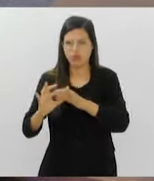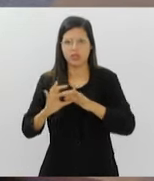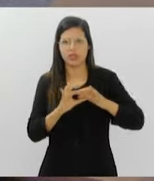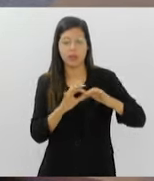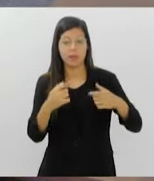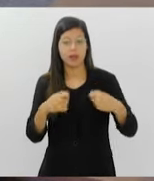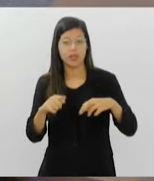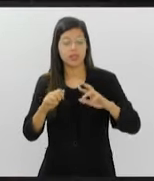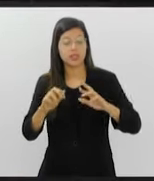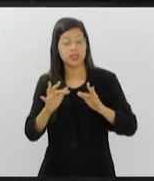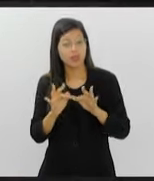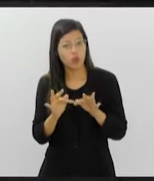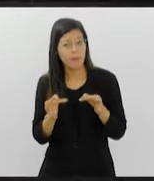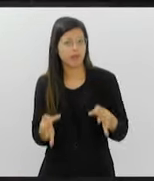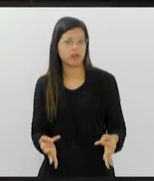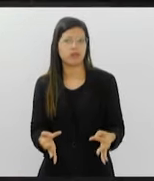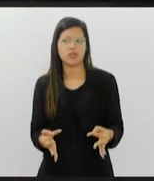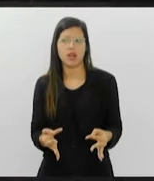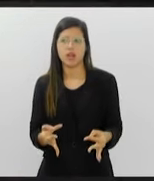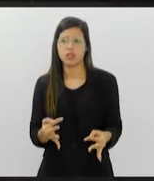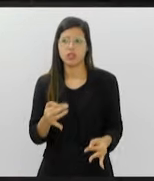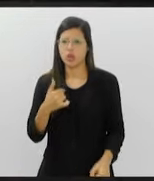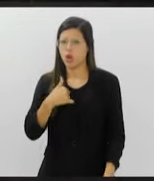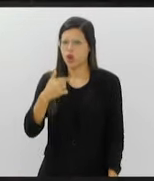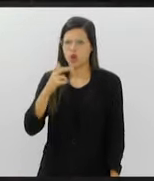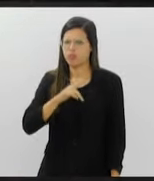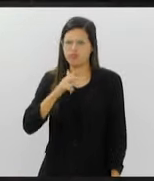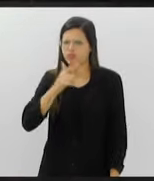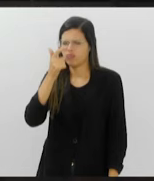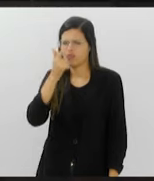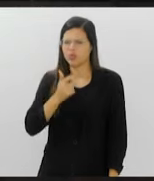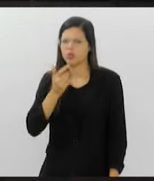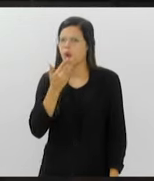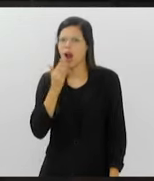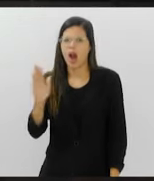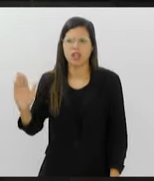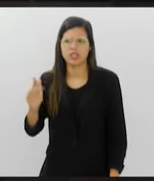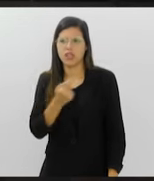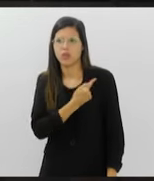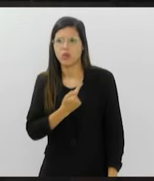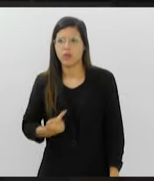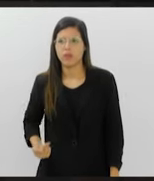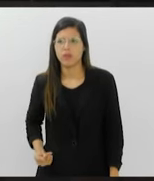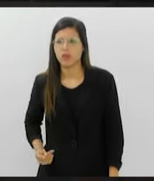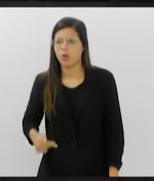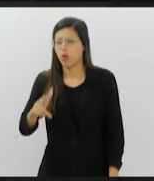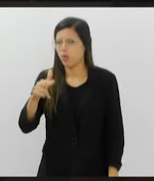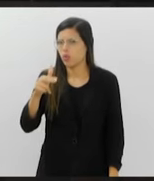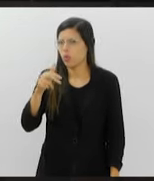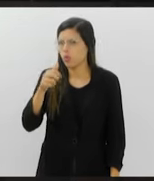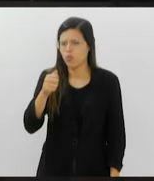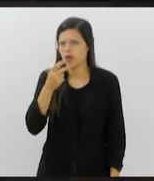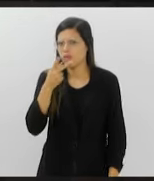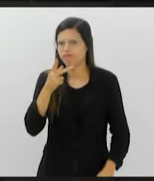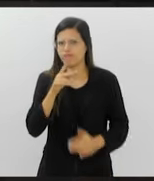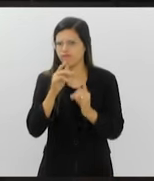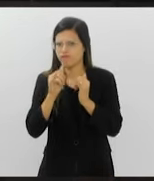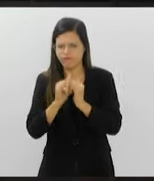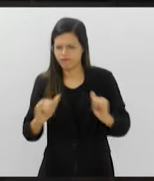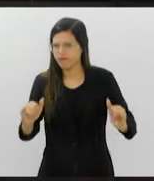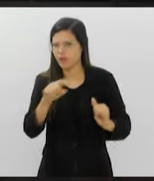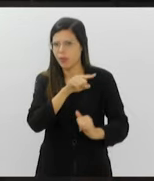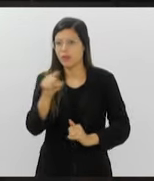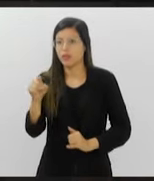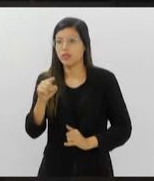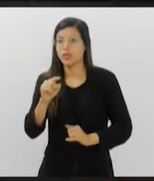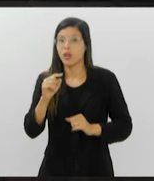de humildade. Eu não sou candidato a governador, todo mundo sabe disso aqui, eu nunca falei isso para vocês. Carinhosamente, eu sempre pedi a todos